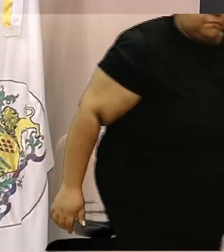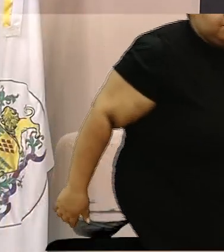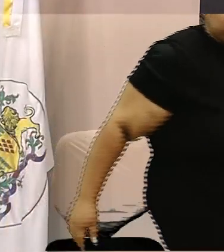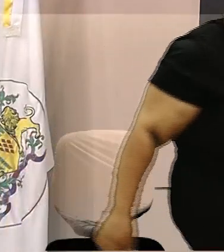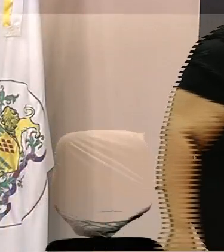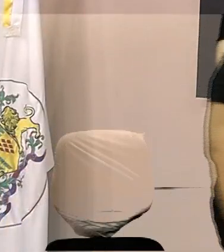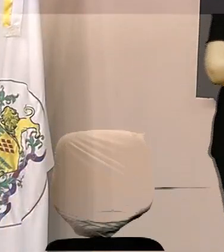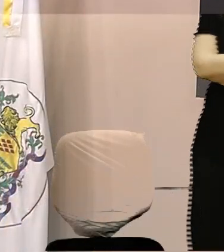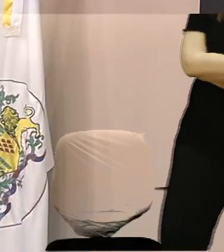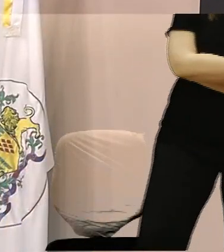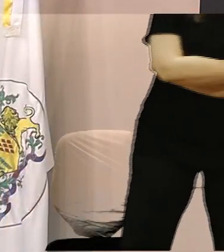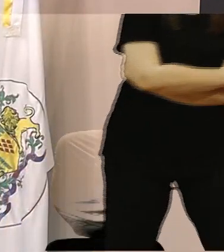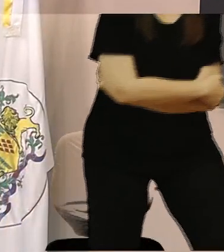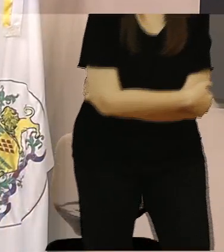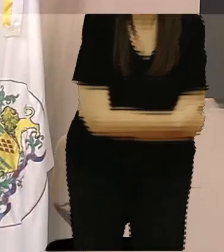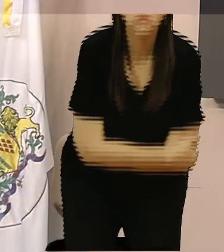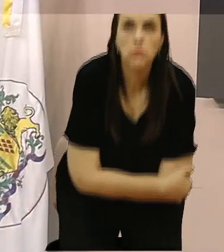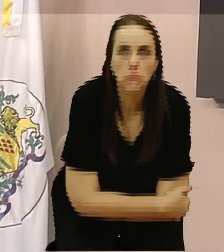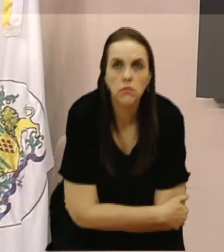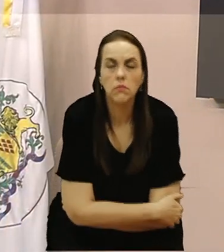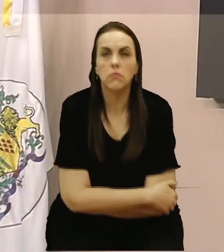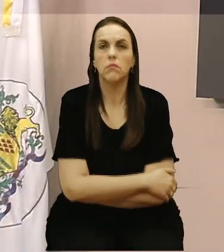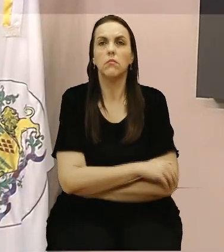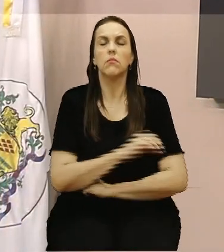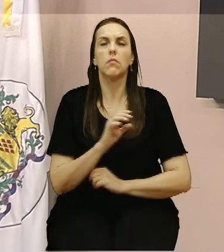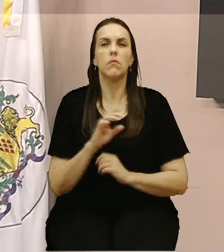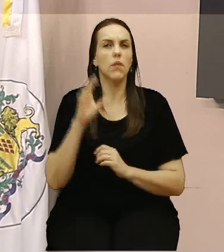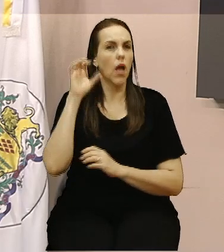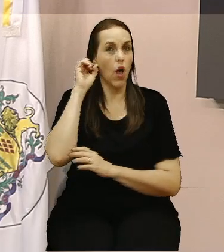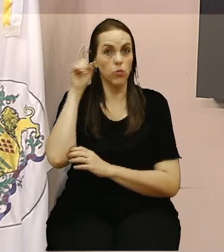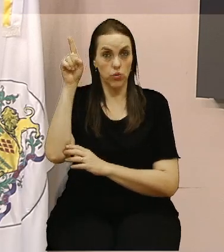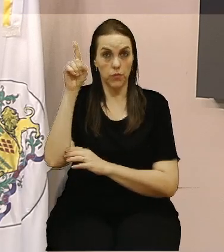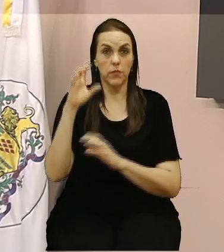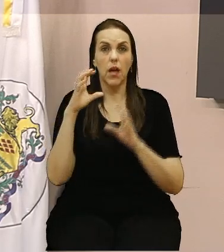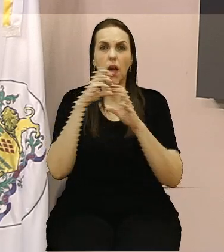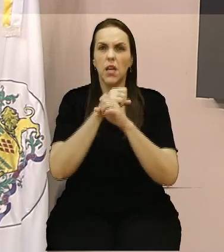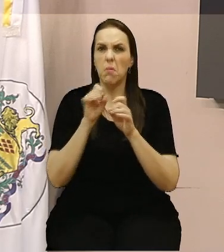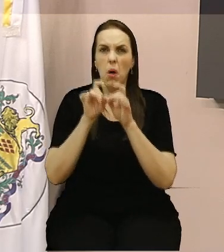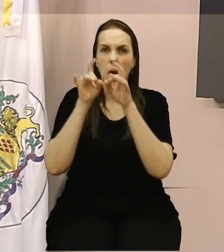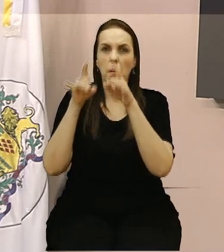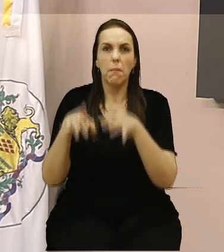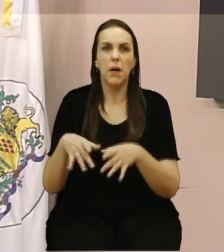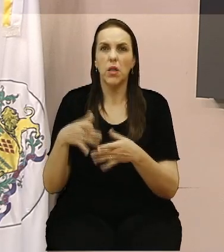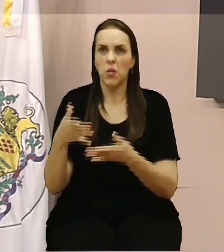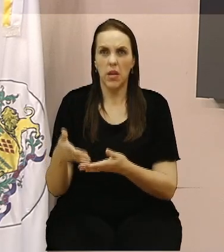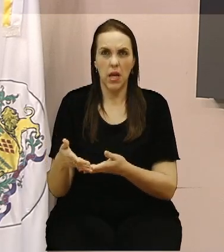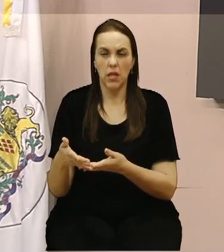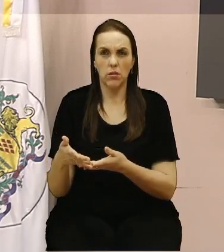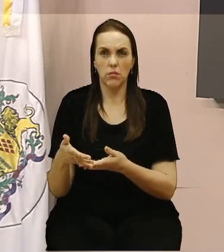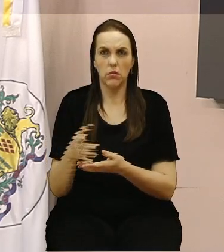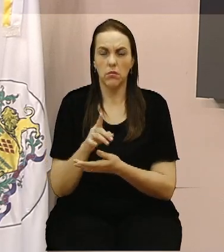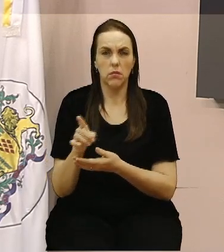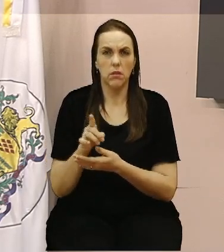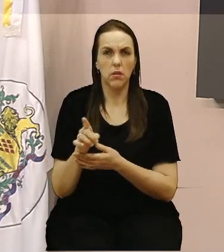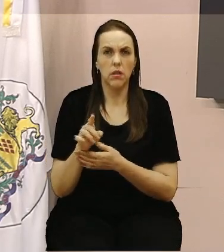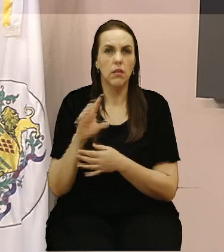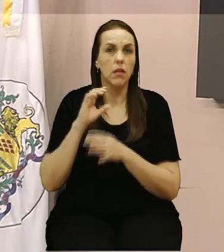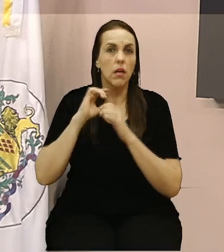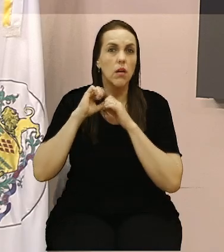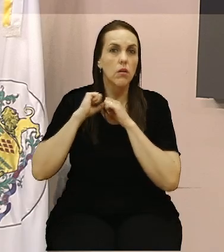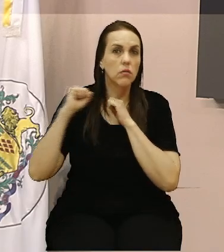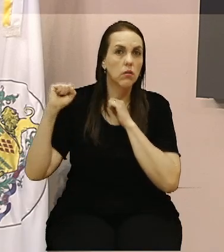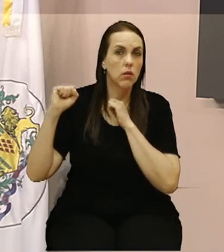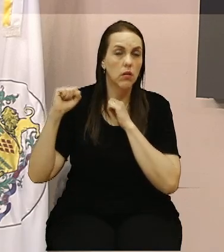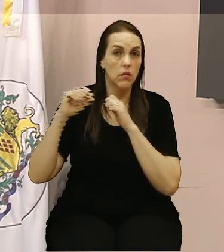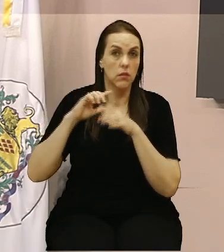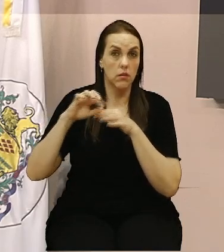Questionamento. Esse animal foi abandonado. Tem que fazer a limpeza lá. Sim, tem que fazer a limpeza. Obrigada. Estava preso com uma corda curta,